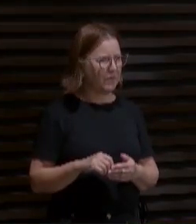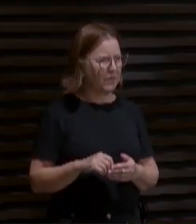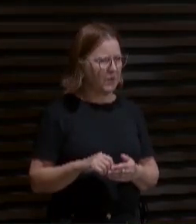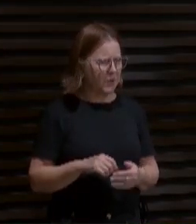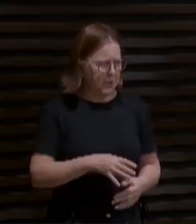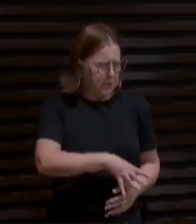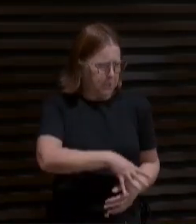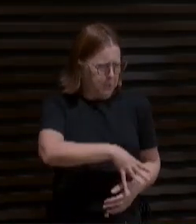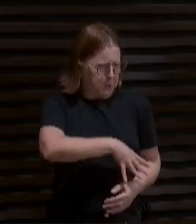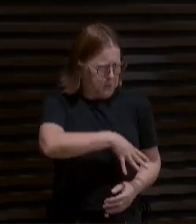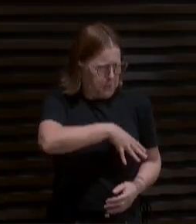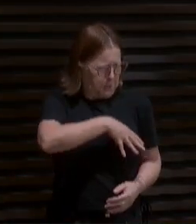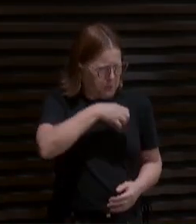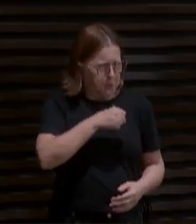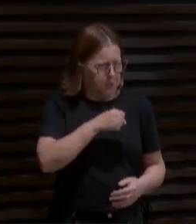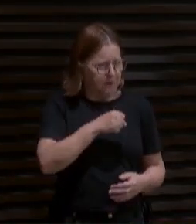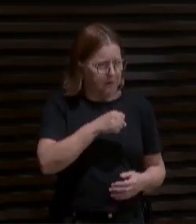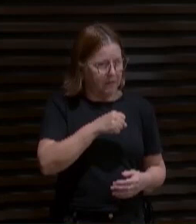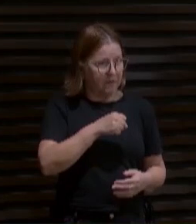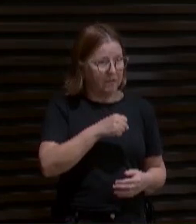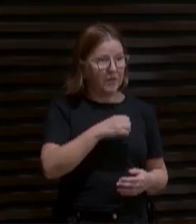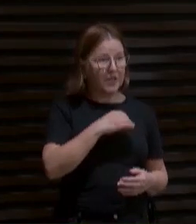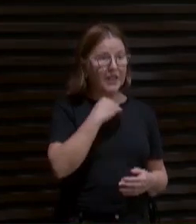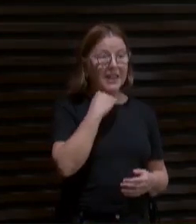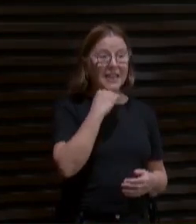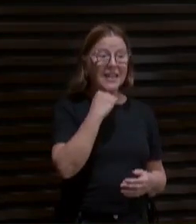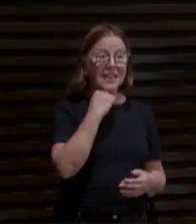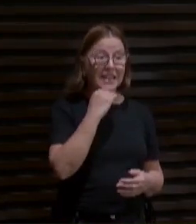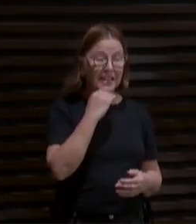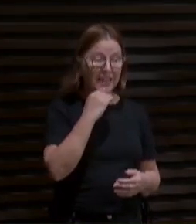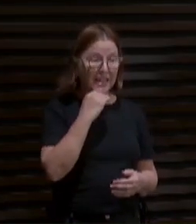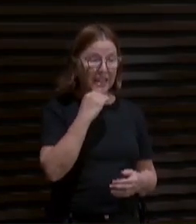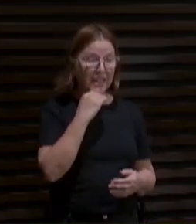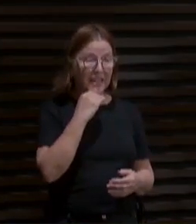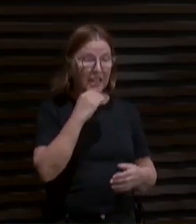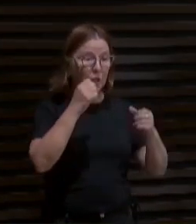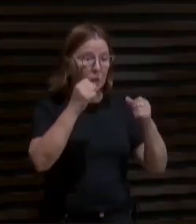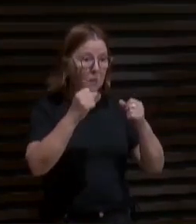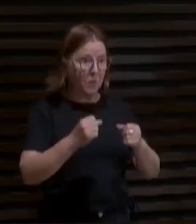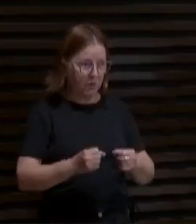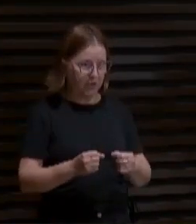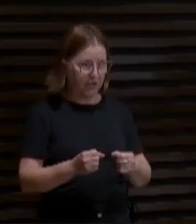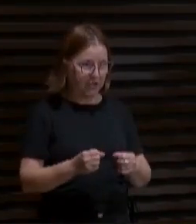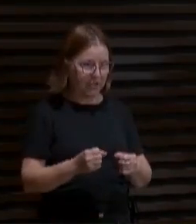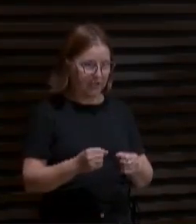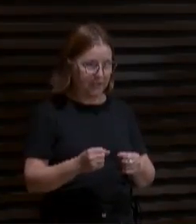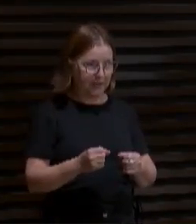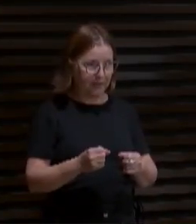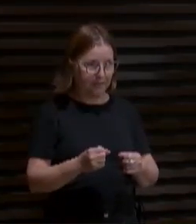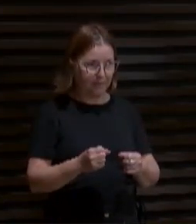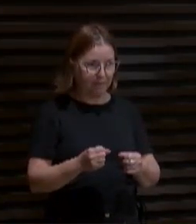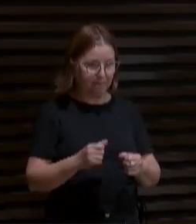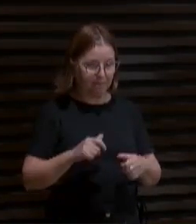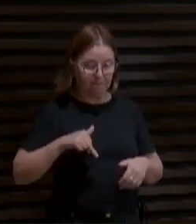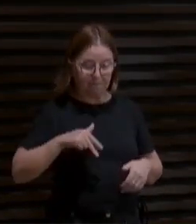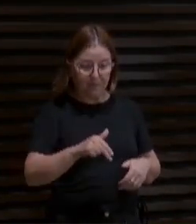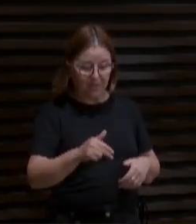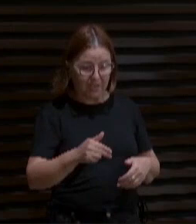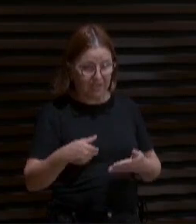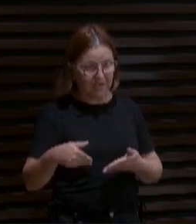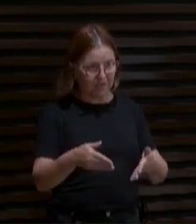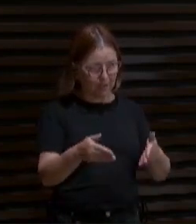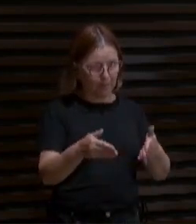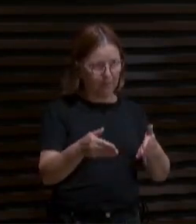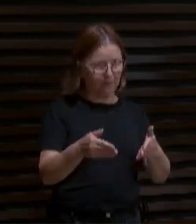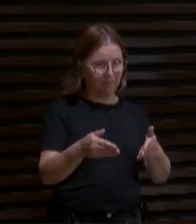furiosos, que ninguém podia passar por aquele caminho. Só